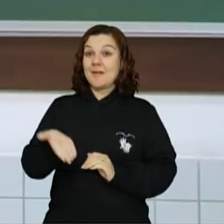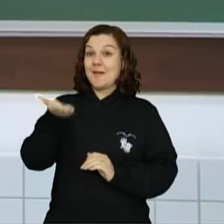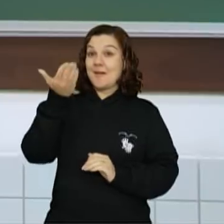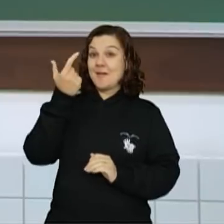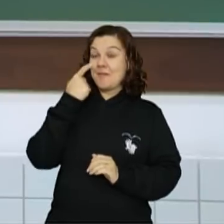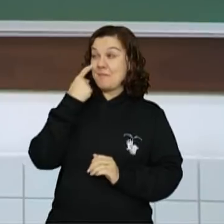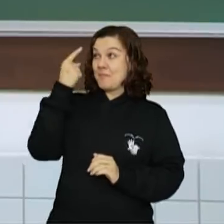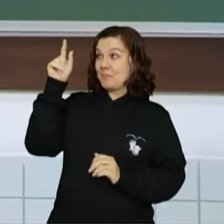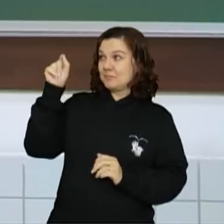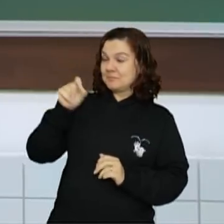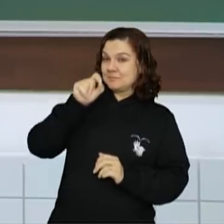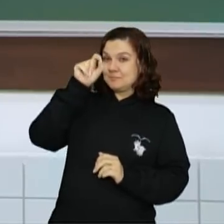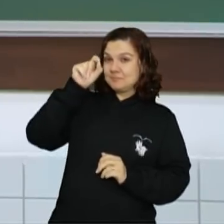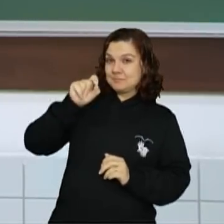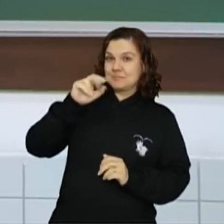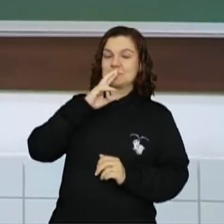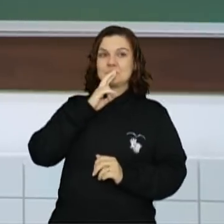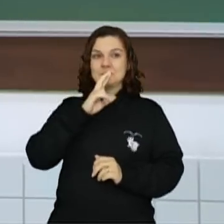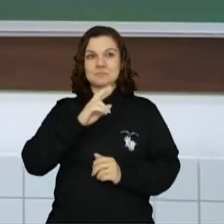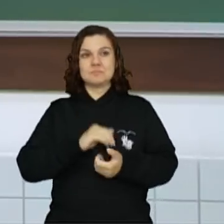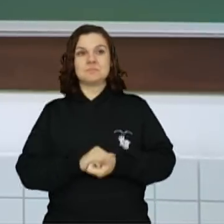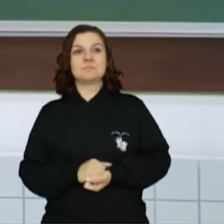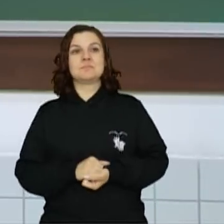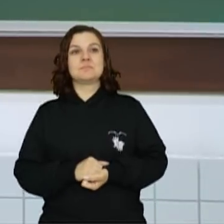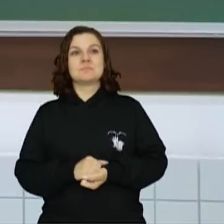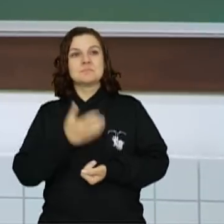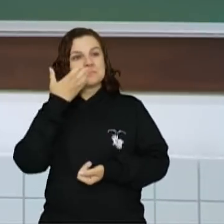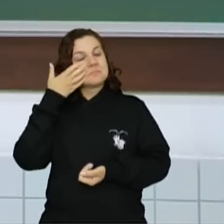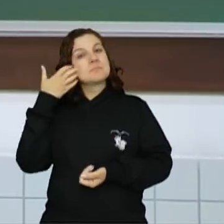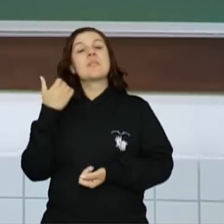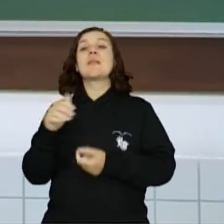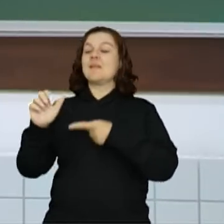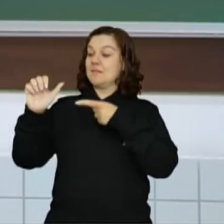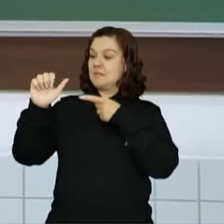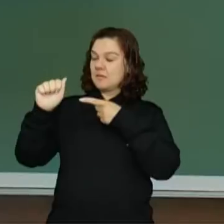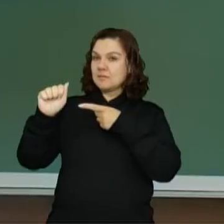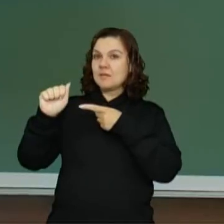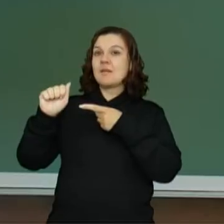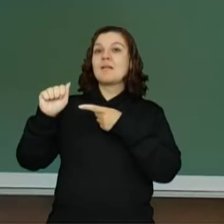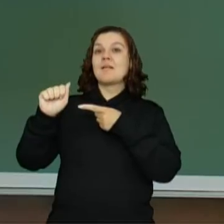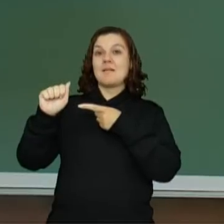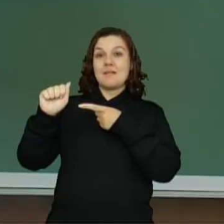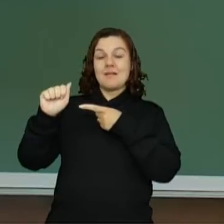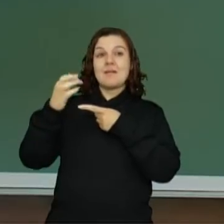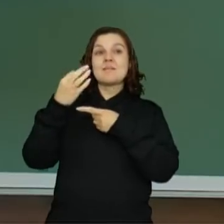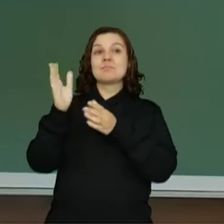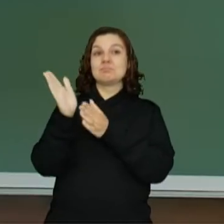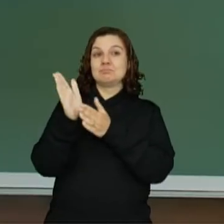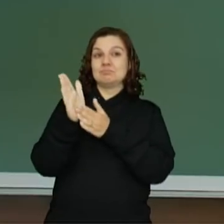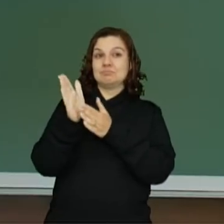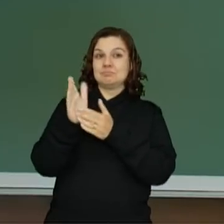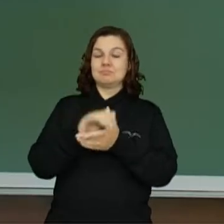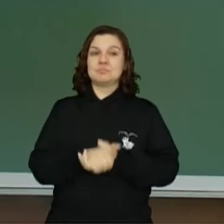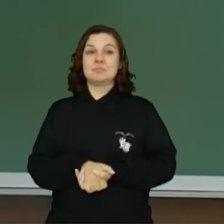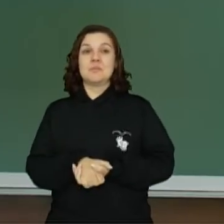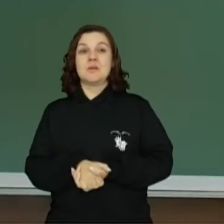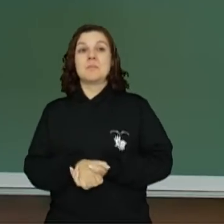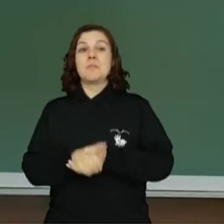Vamos lá marcar a nossa resposta. Letra A. Se você marcou, meus parabéns, a